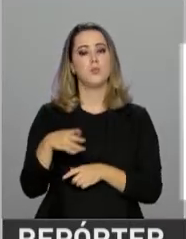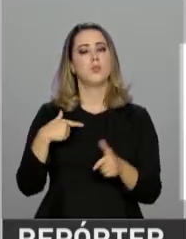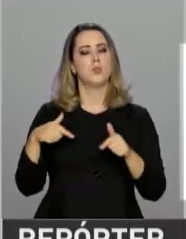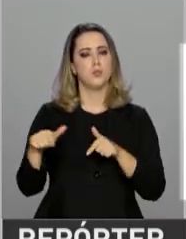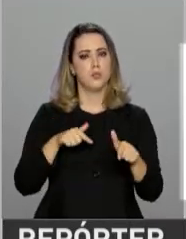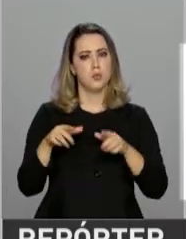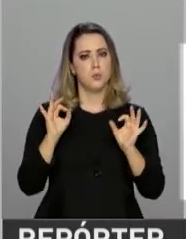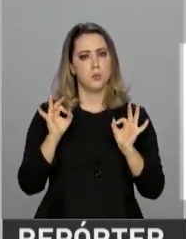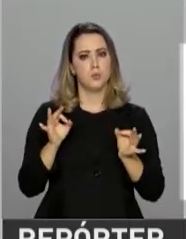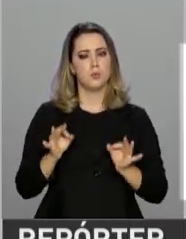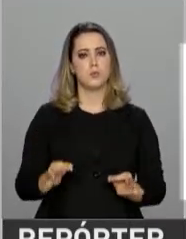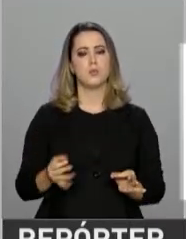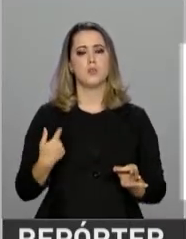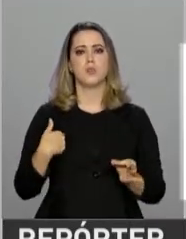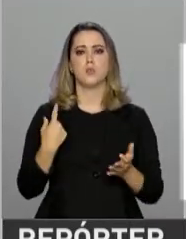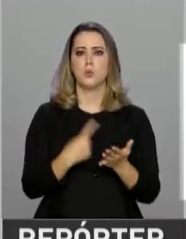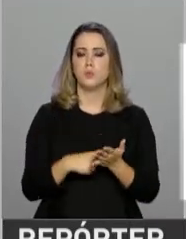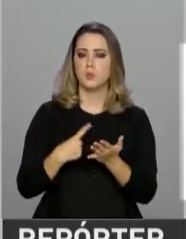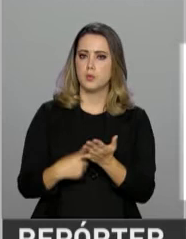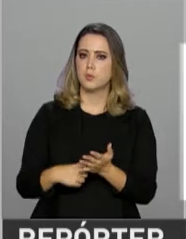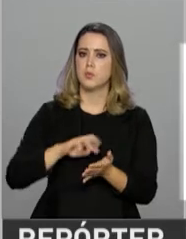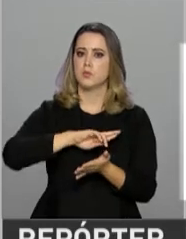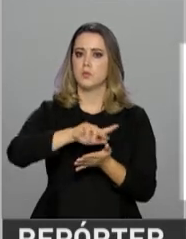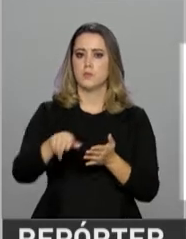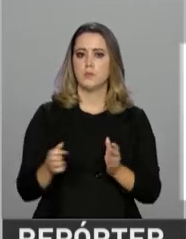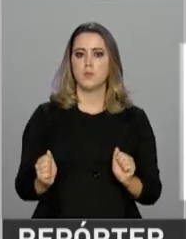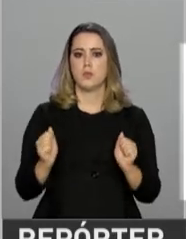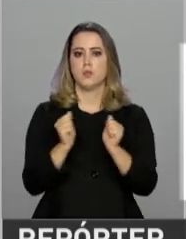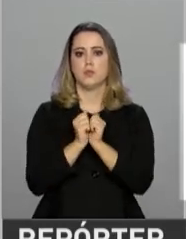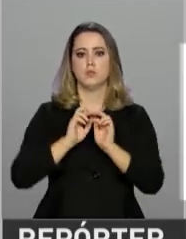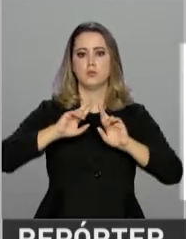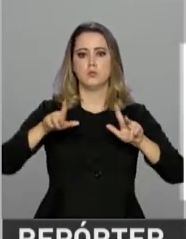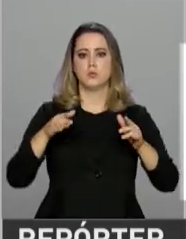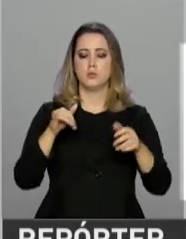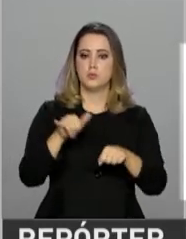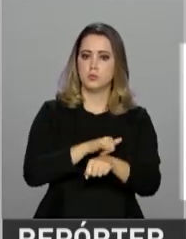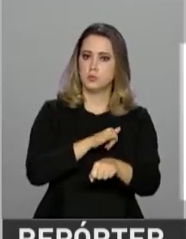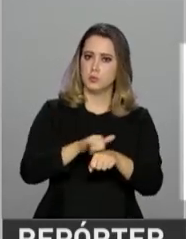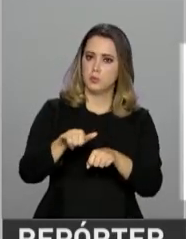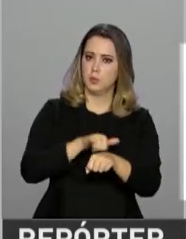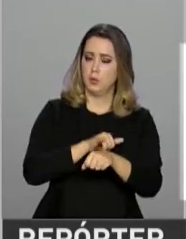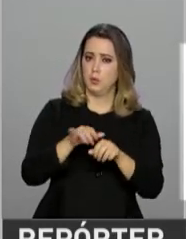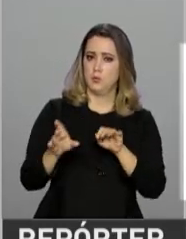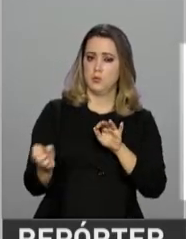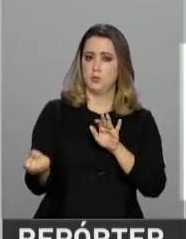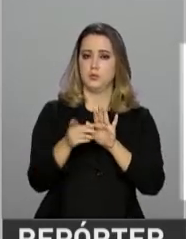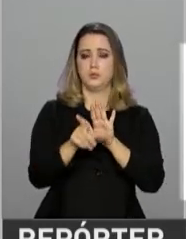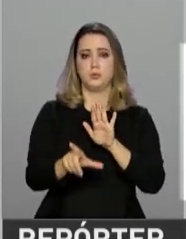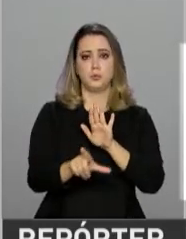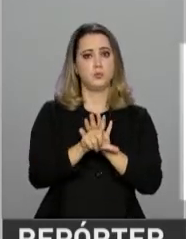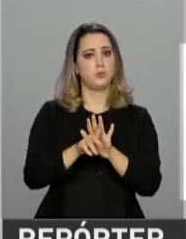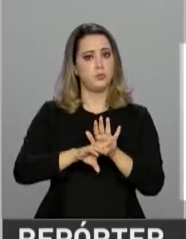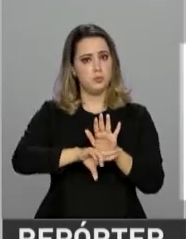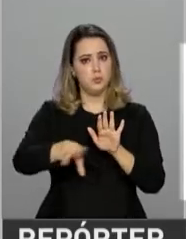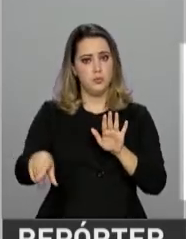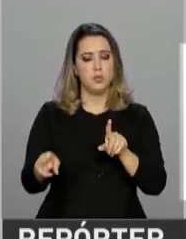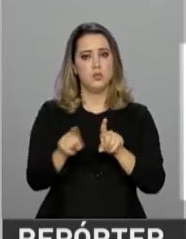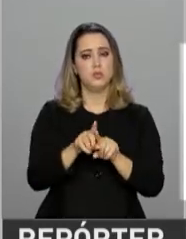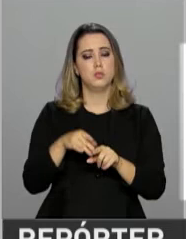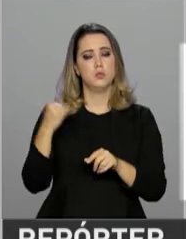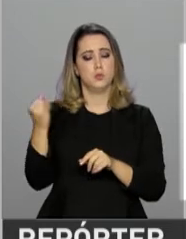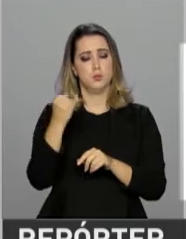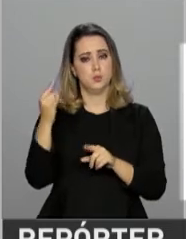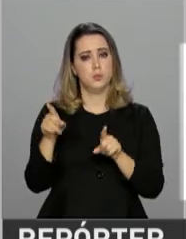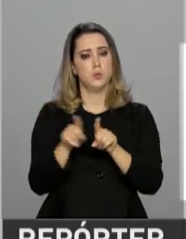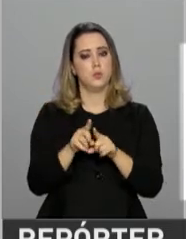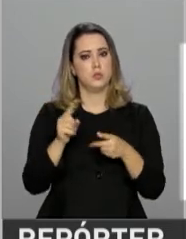em prática uma agenda que consiste no mais amplo conjunto de reformas estruturantes dos últimos 30 anos e tem como pilares o